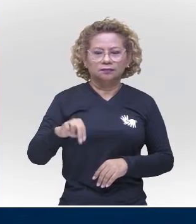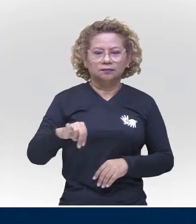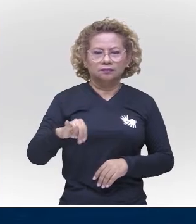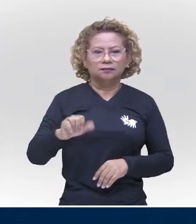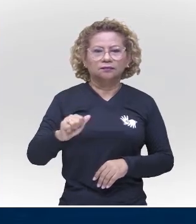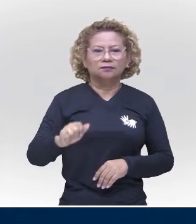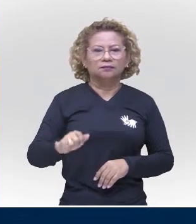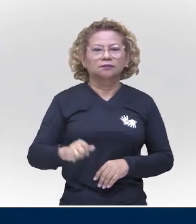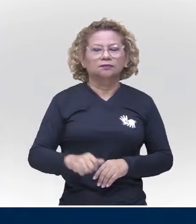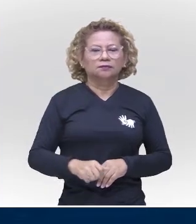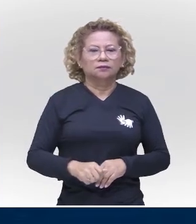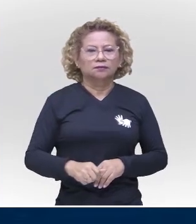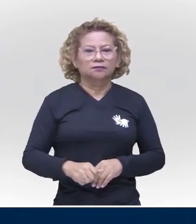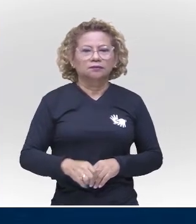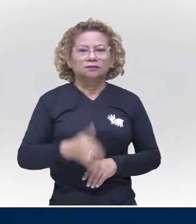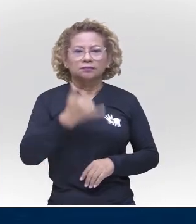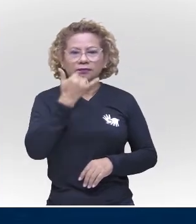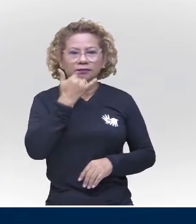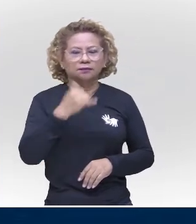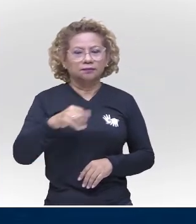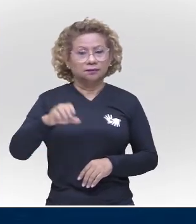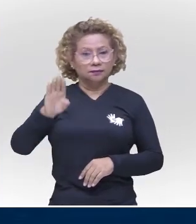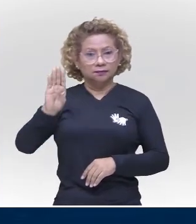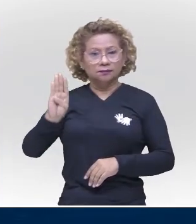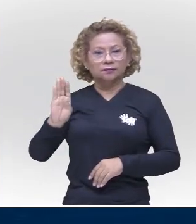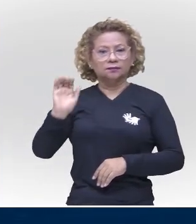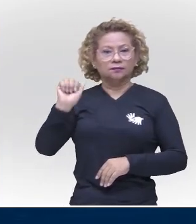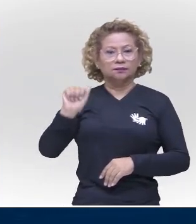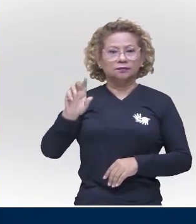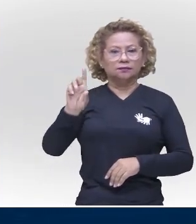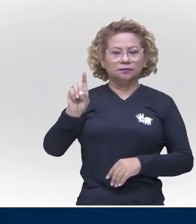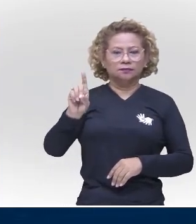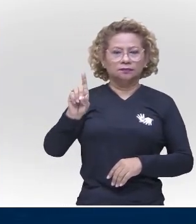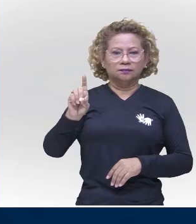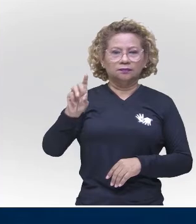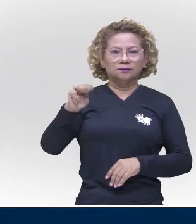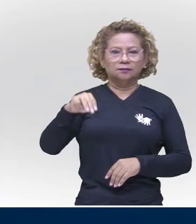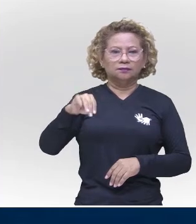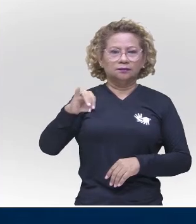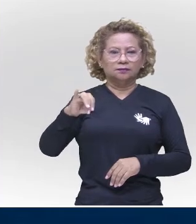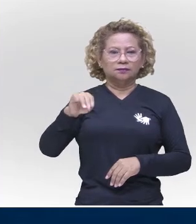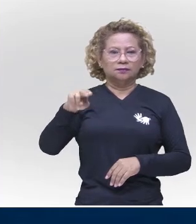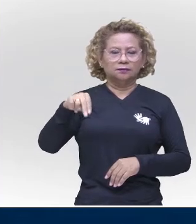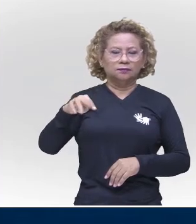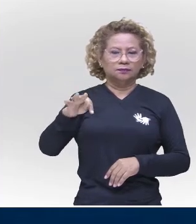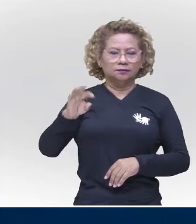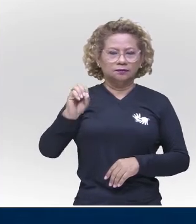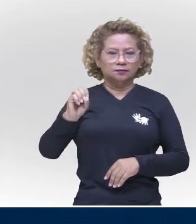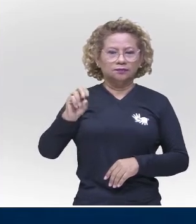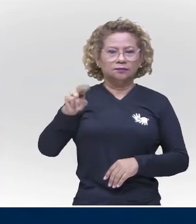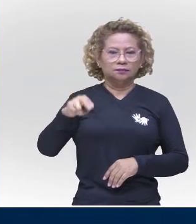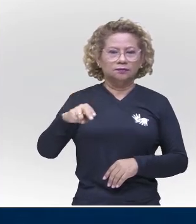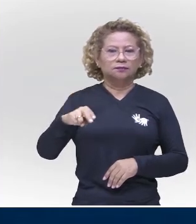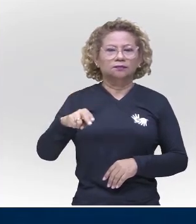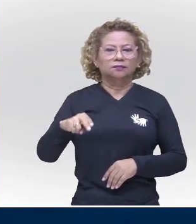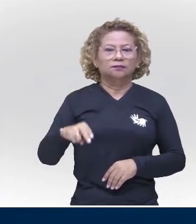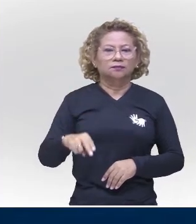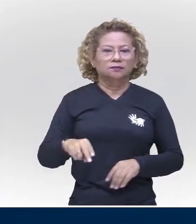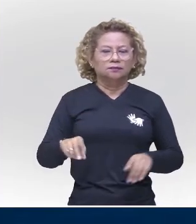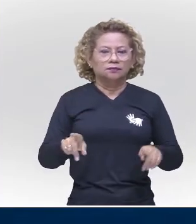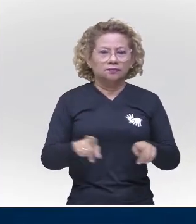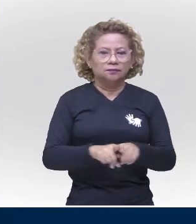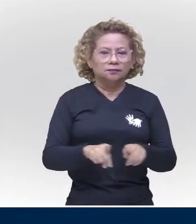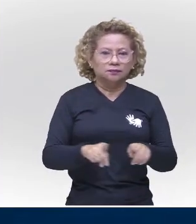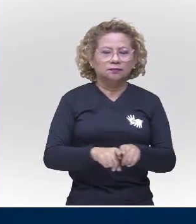maior, que é o badminton, né? Também é um esporte que há interação entre os